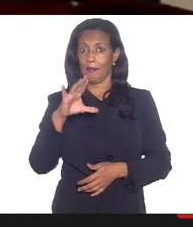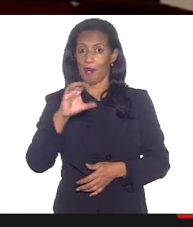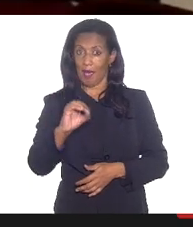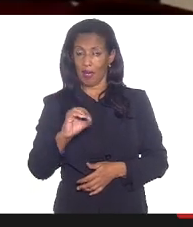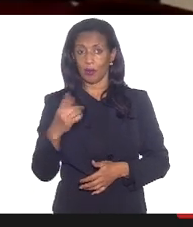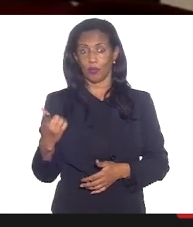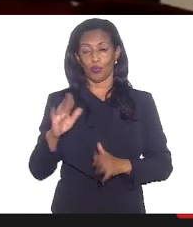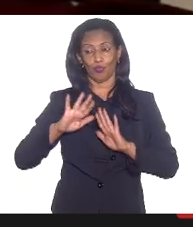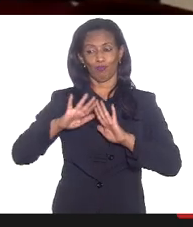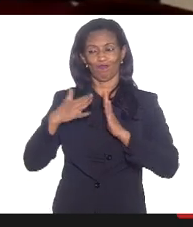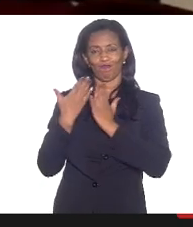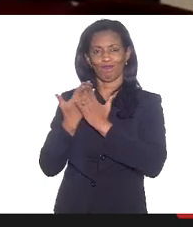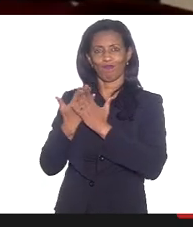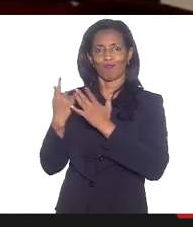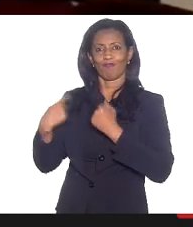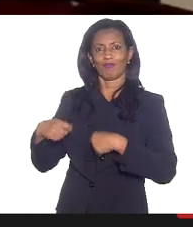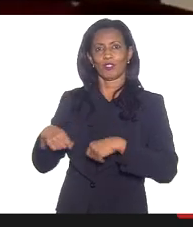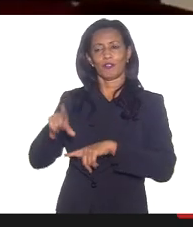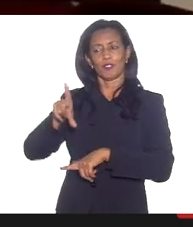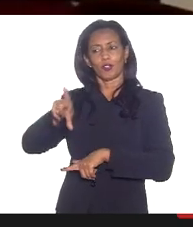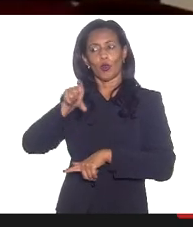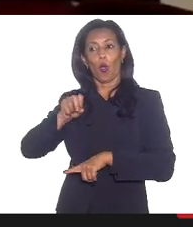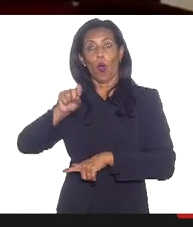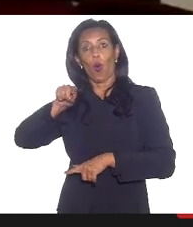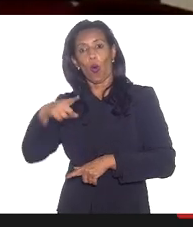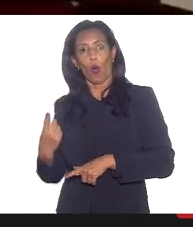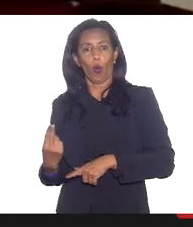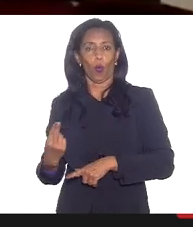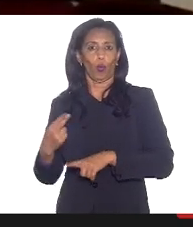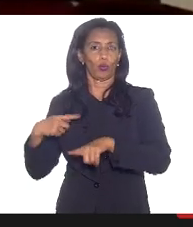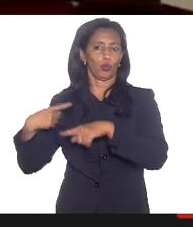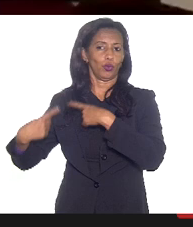que fazer uma opção, né, ou a discussão